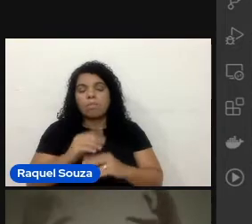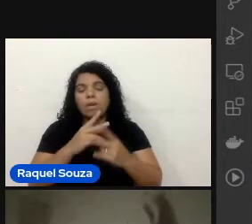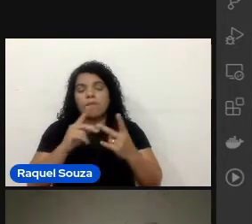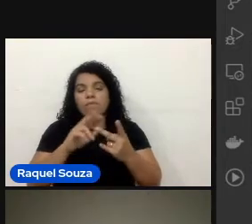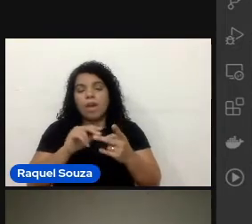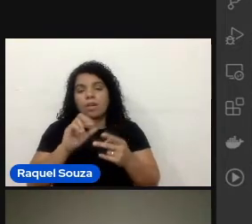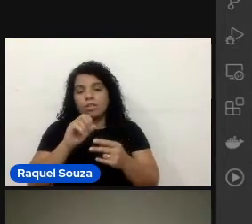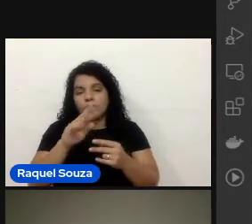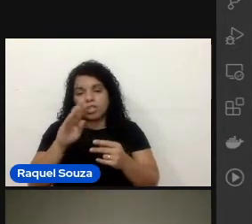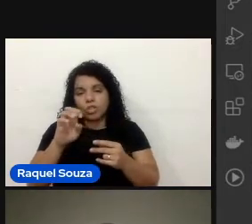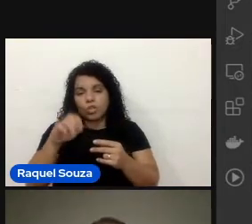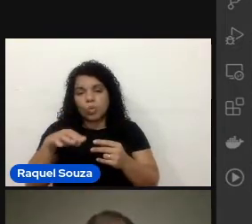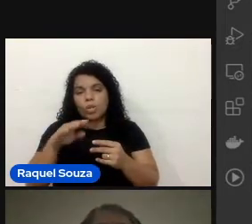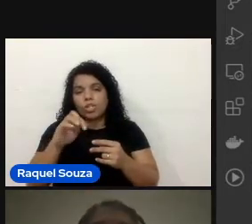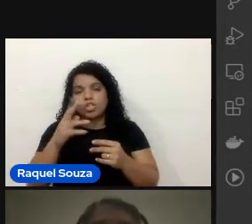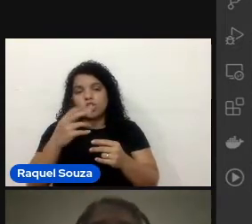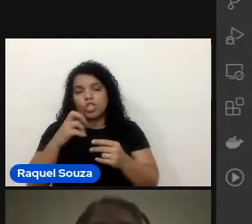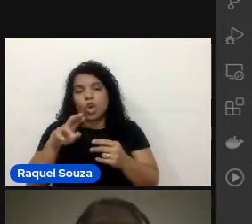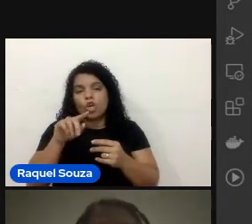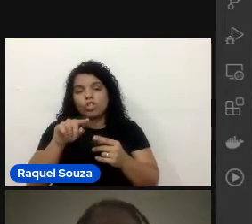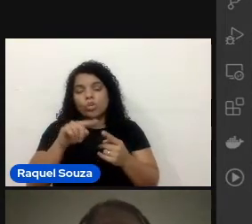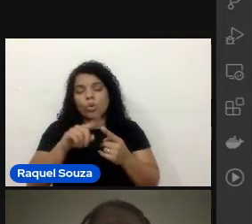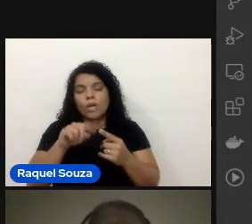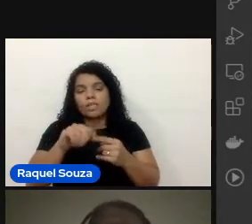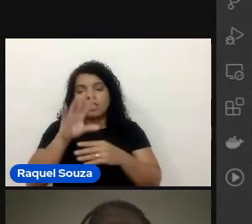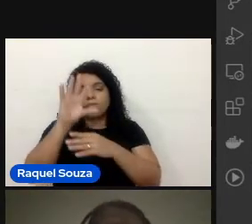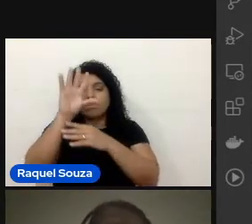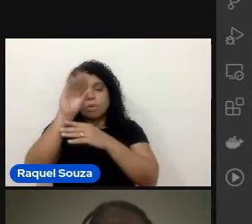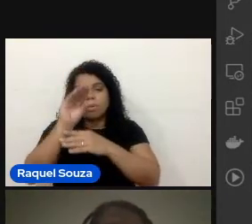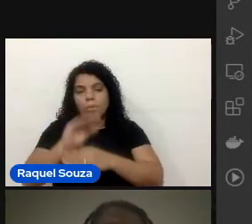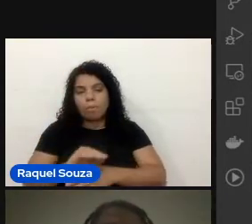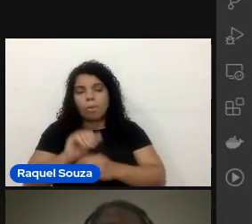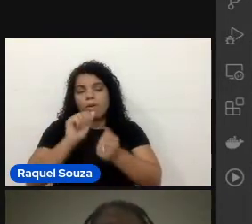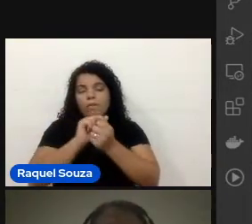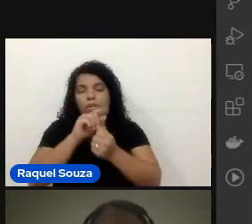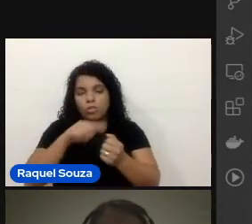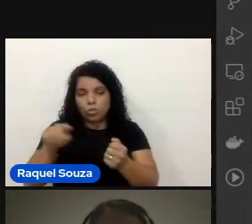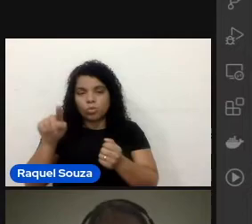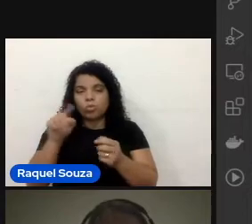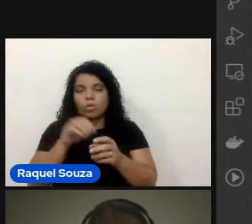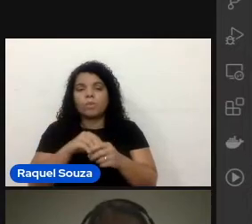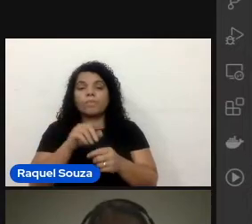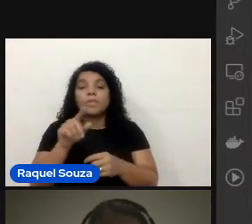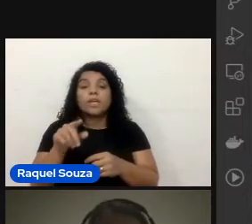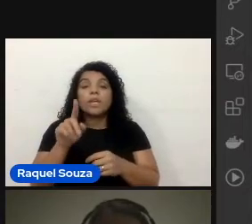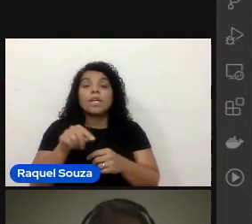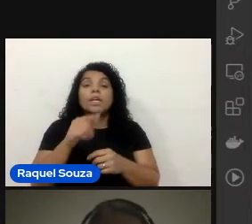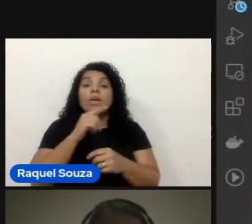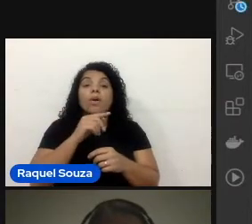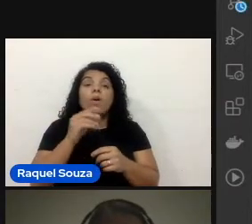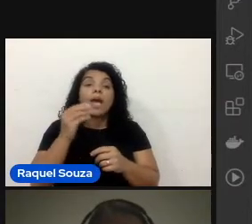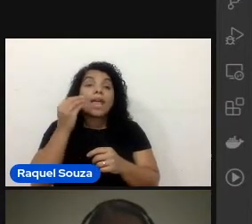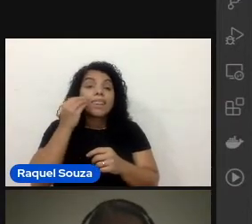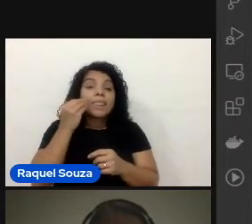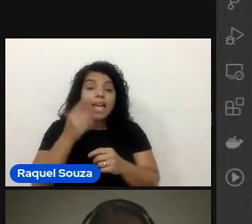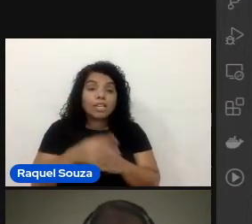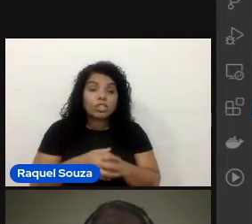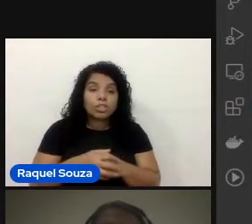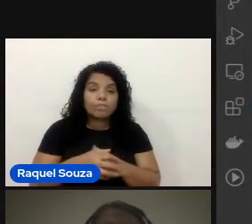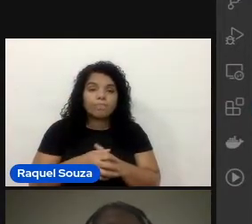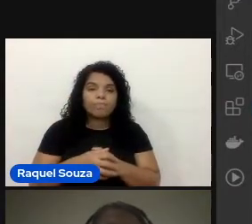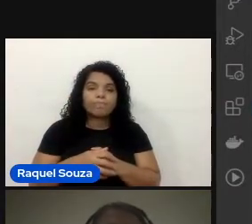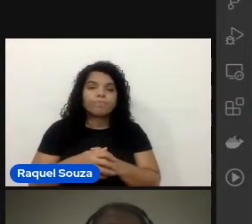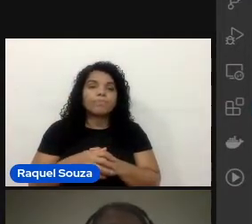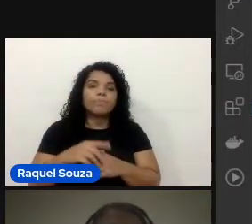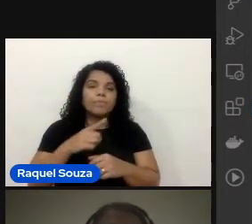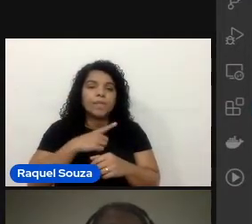entendeu? Então, ele vai fazendo uma costura dos screenshots. Em relação aos testes, tem um diretório de